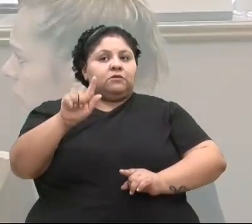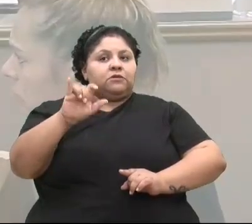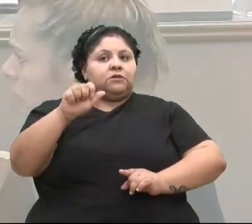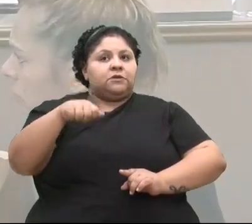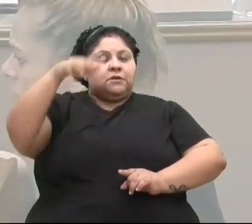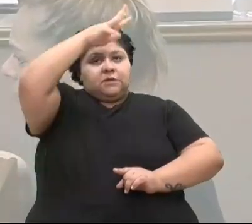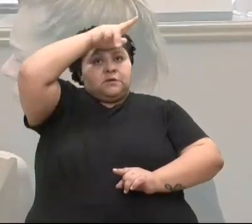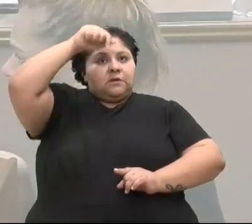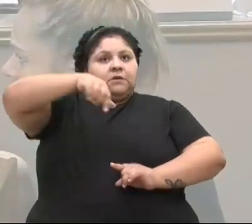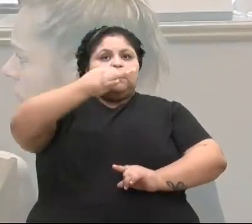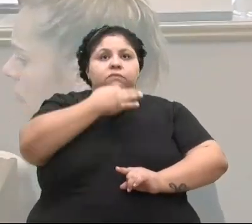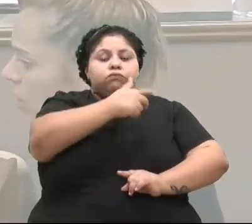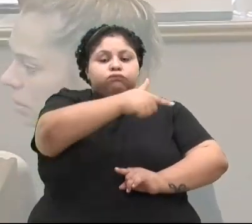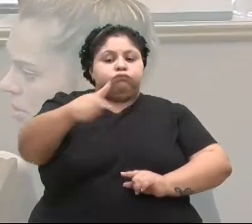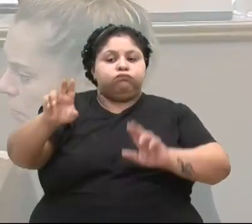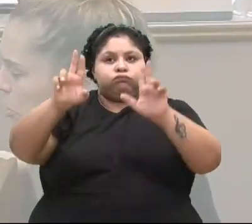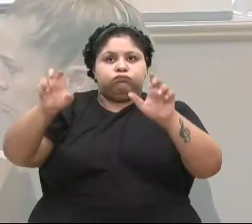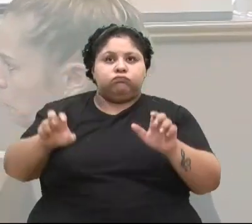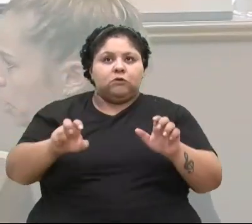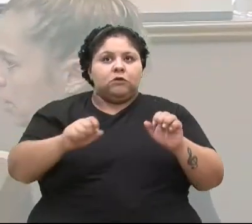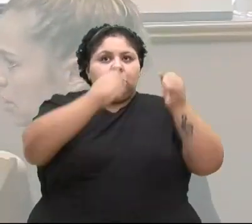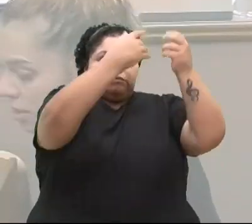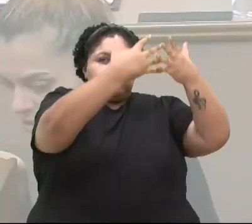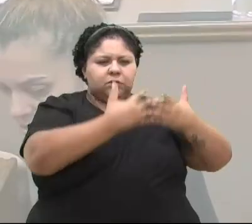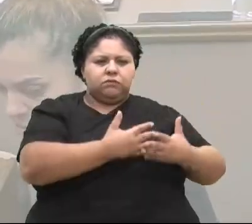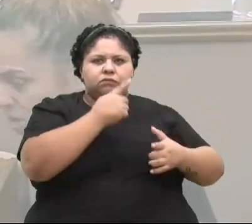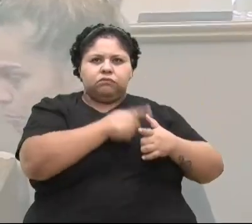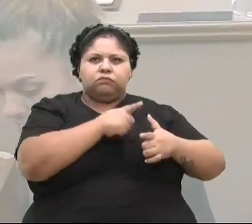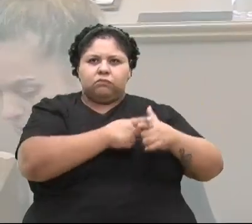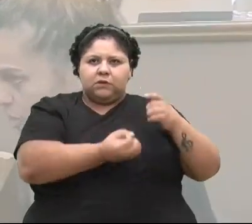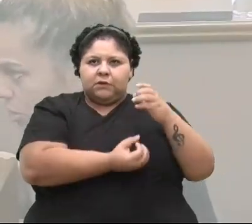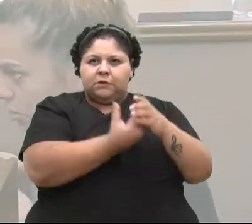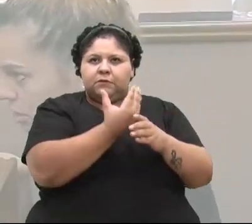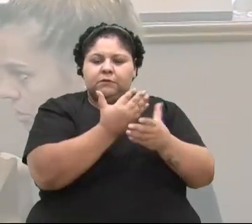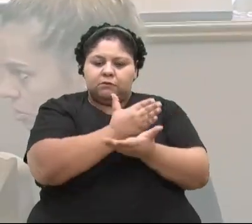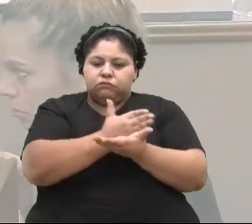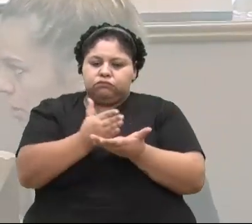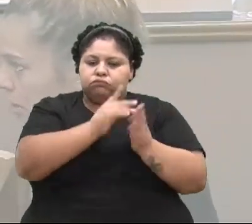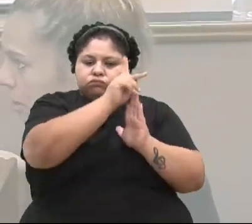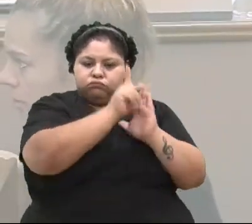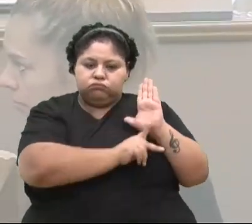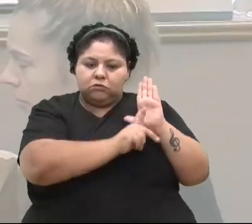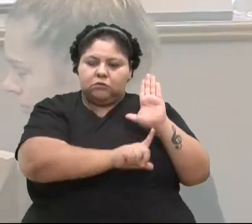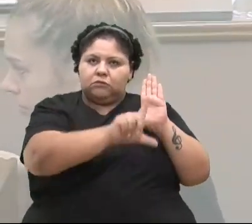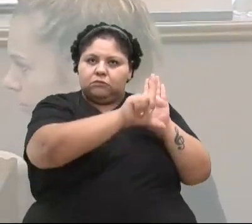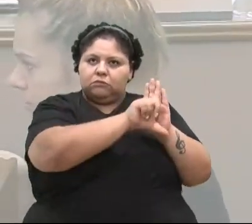da outras providências. Na exposição de motivos, o autor relata a iniciativa do projeto de lei visa